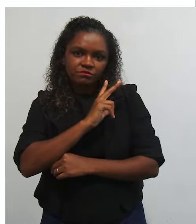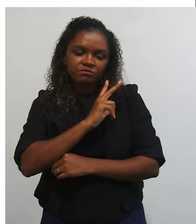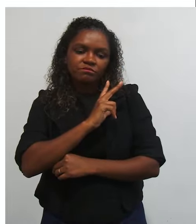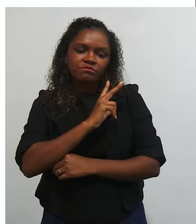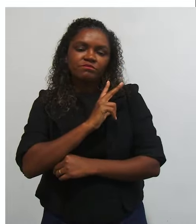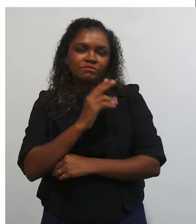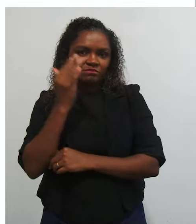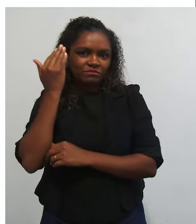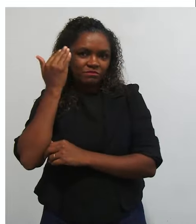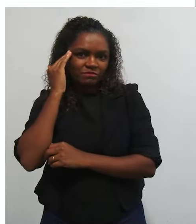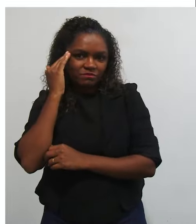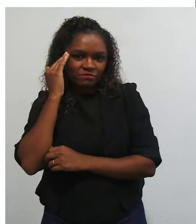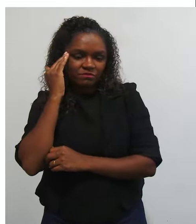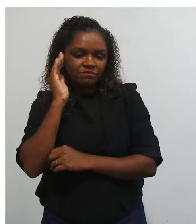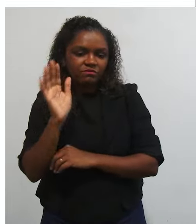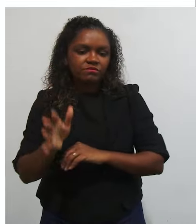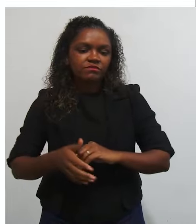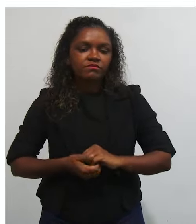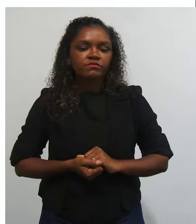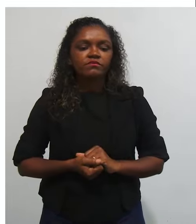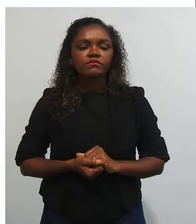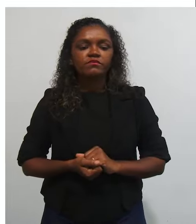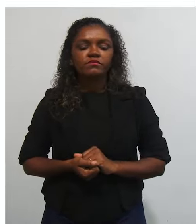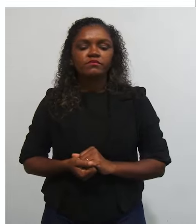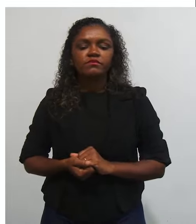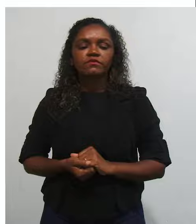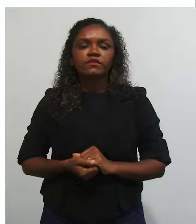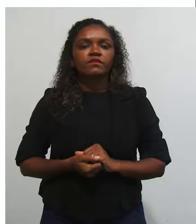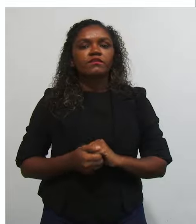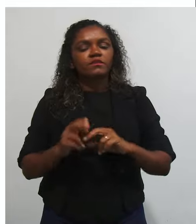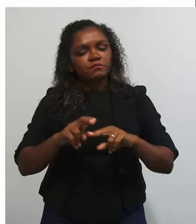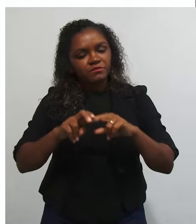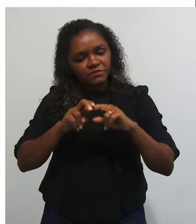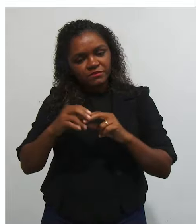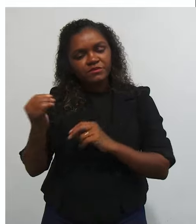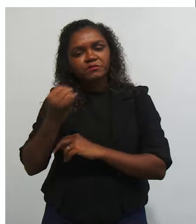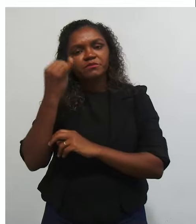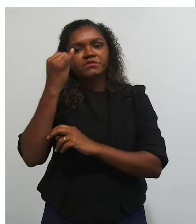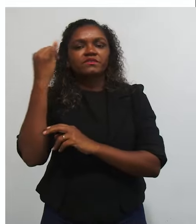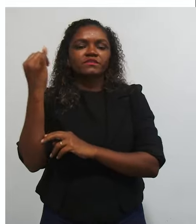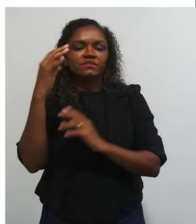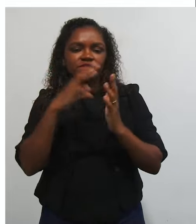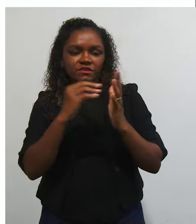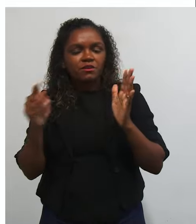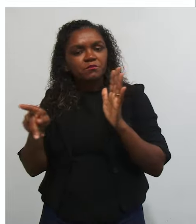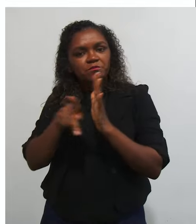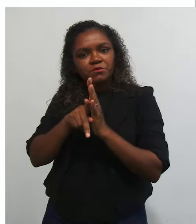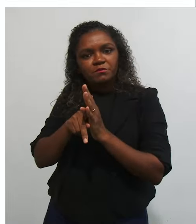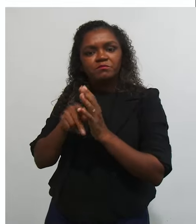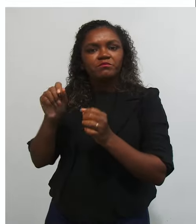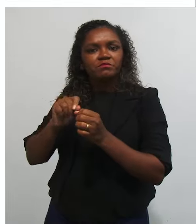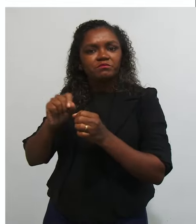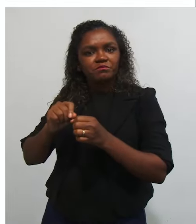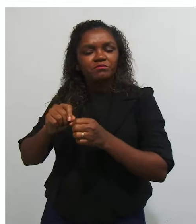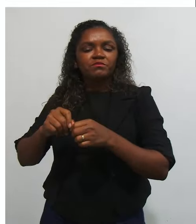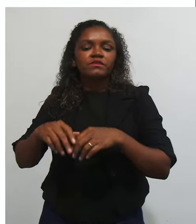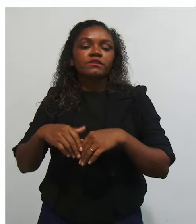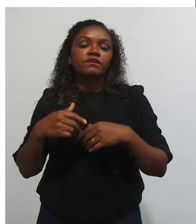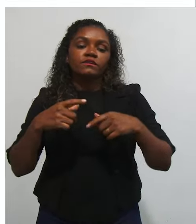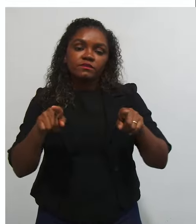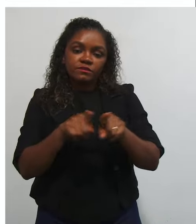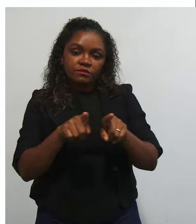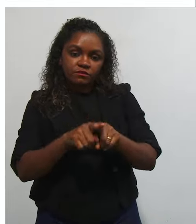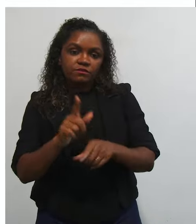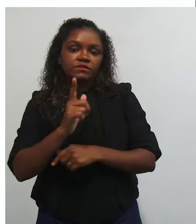sem fins lucrativos, ok? Bom, essa é a importância da modalidade de aplicação. Aí a gente tem a